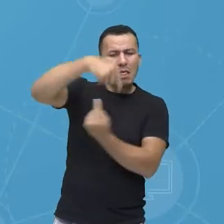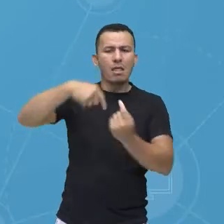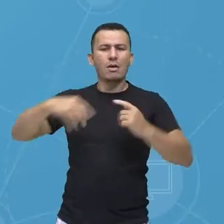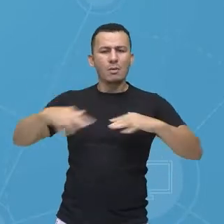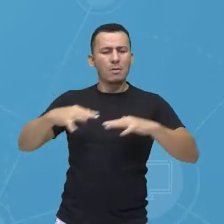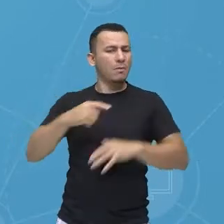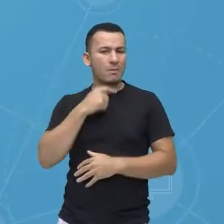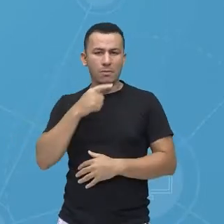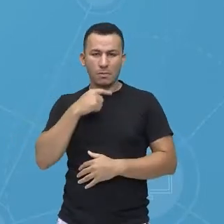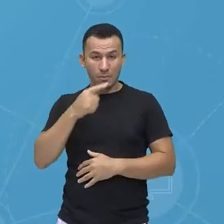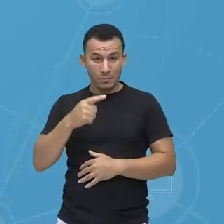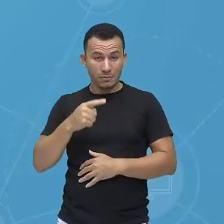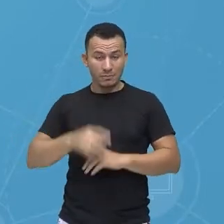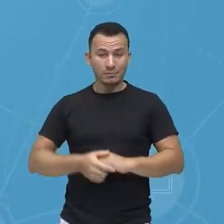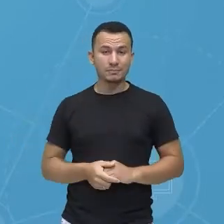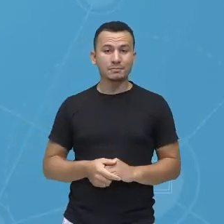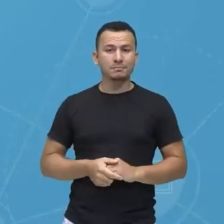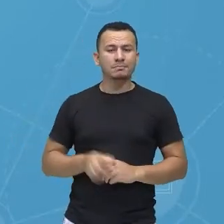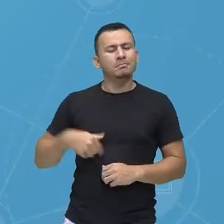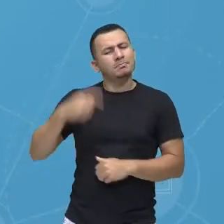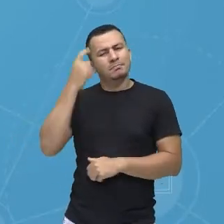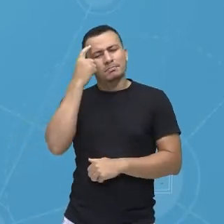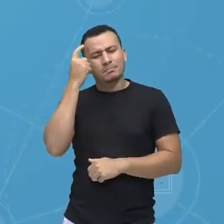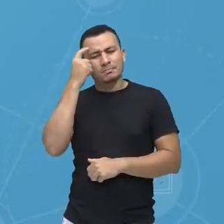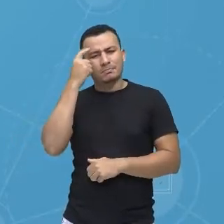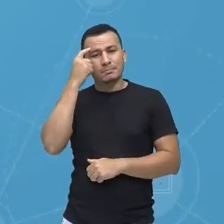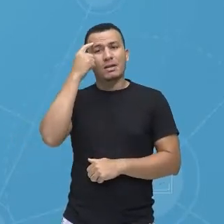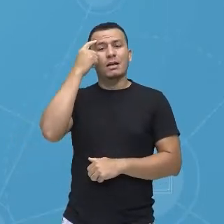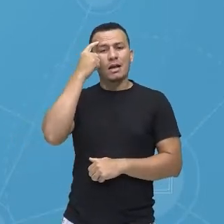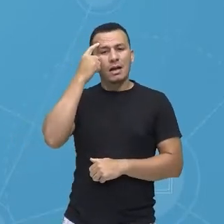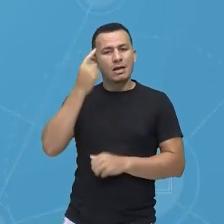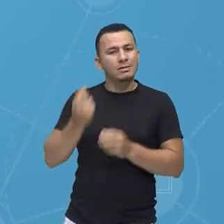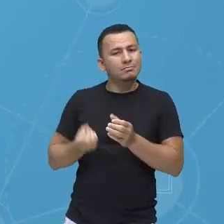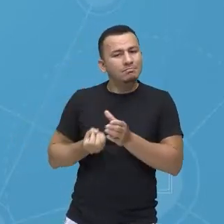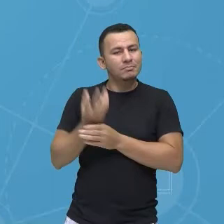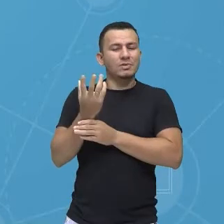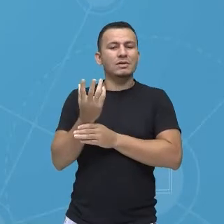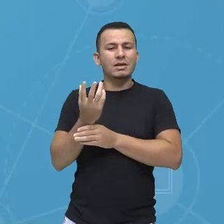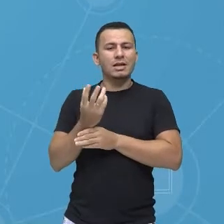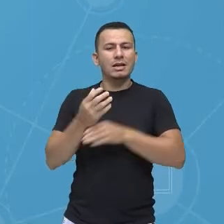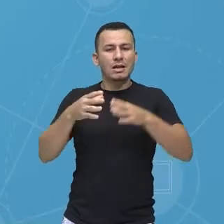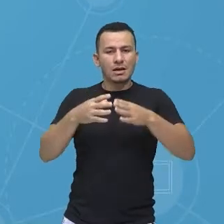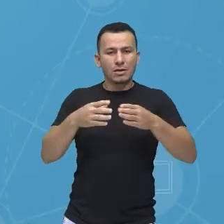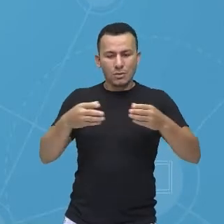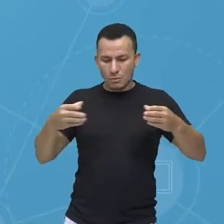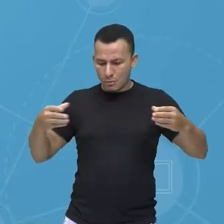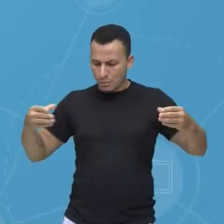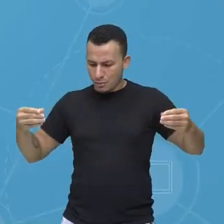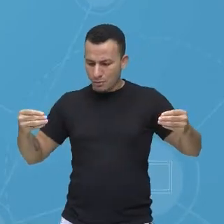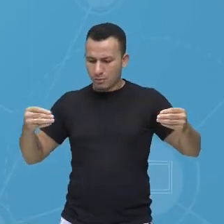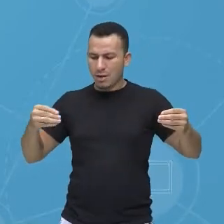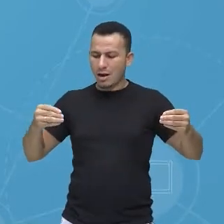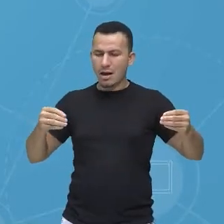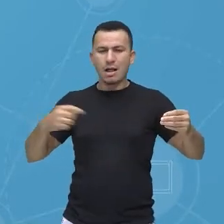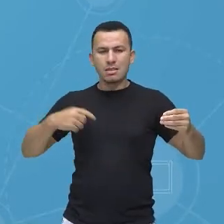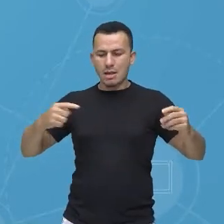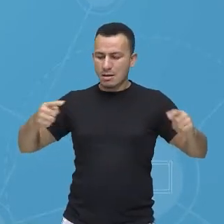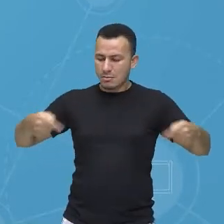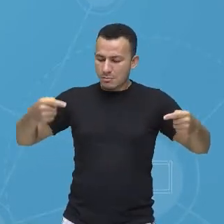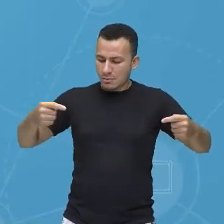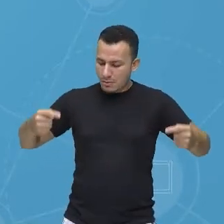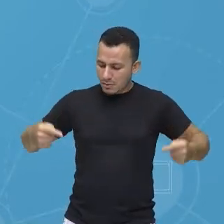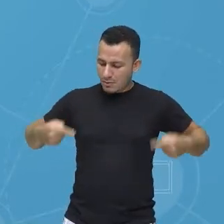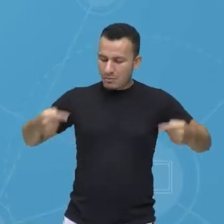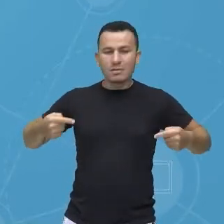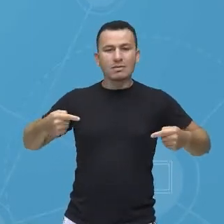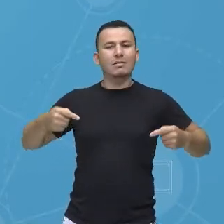as manobras do surf, aí eles resolveram então criar uma prancha com rodinhas, onde eles pudessem fazer aquelas